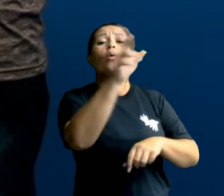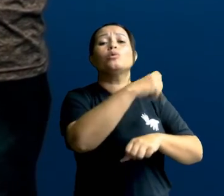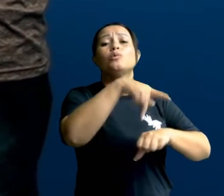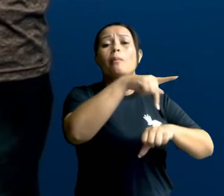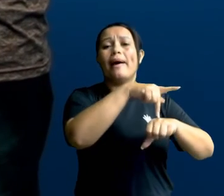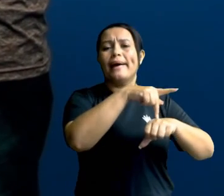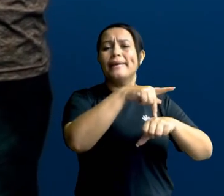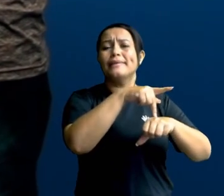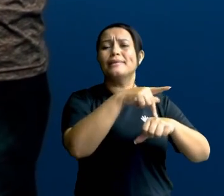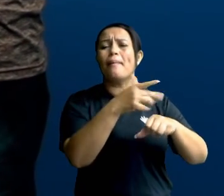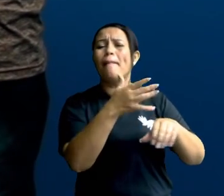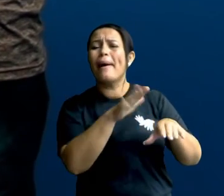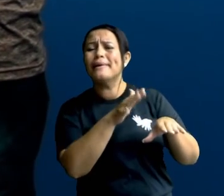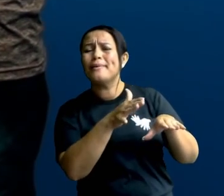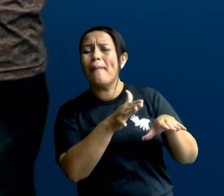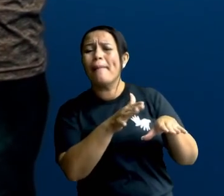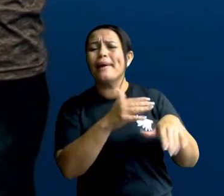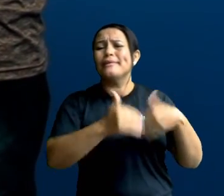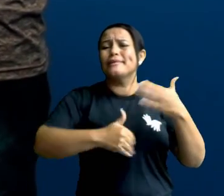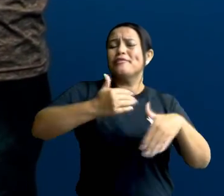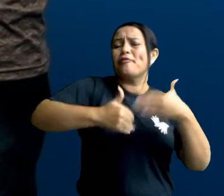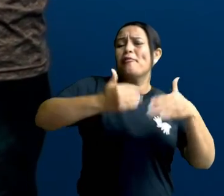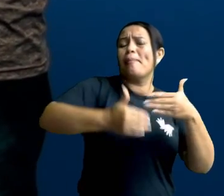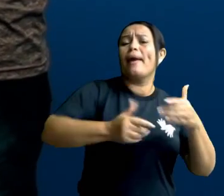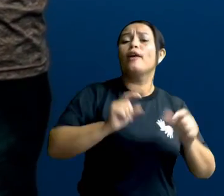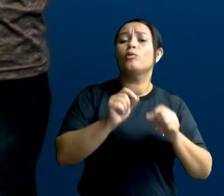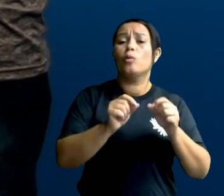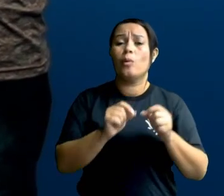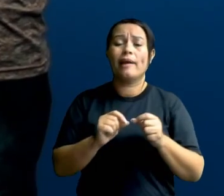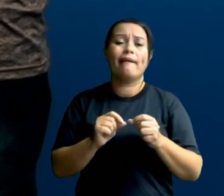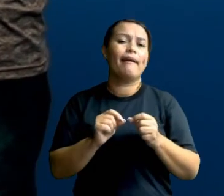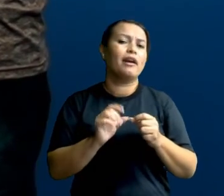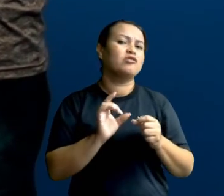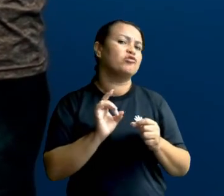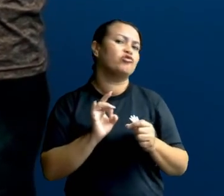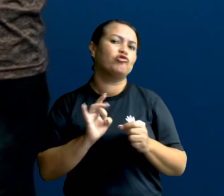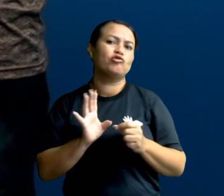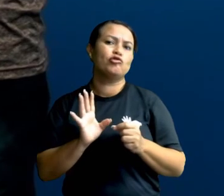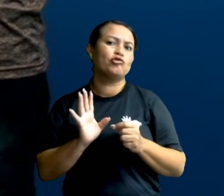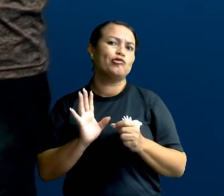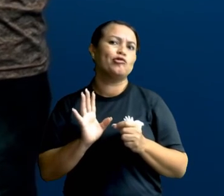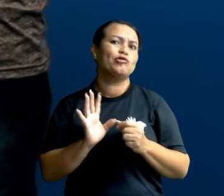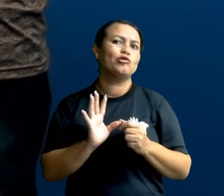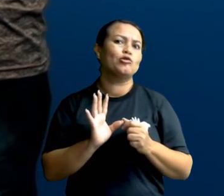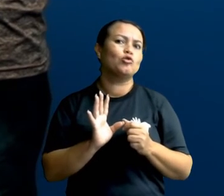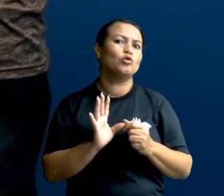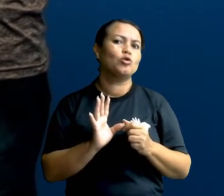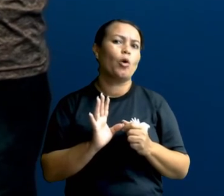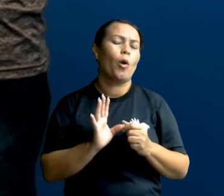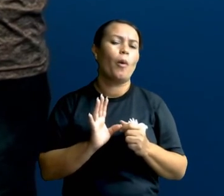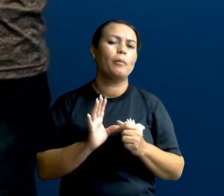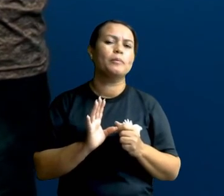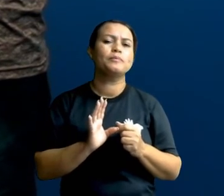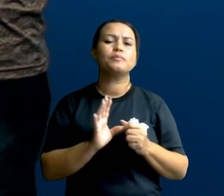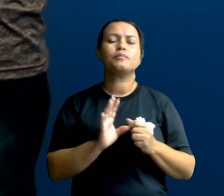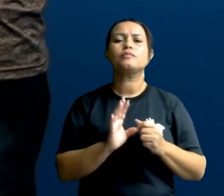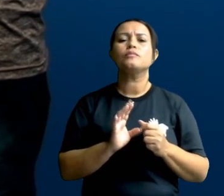outros países mais subdesenvolvidos, né, em desenvolvimento, eles servem apenas como um